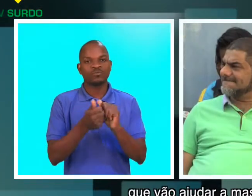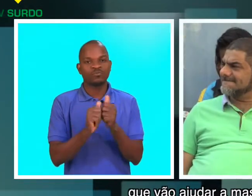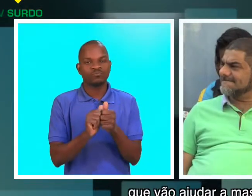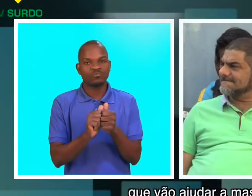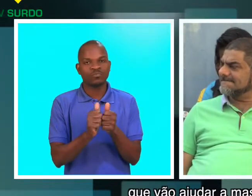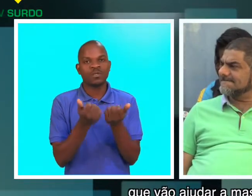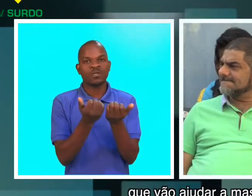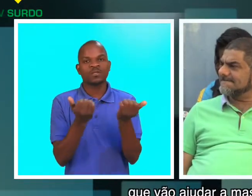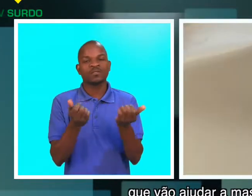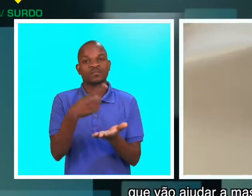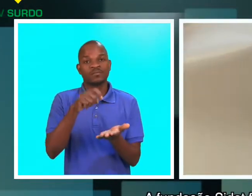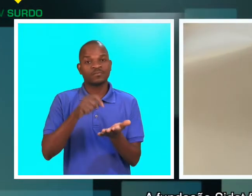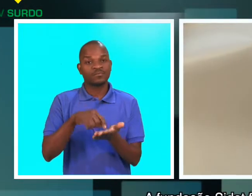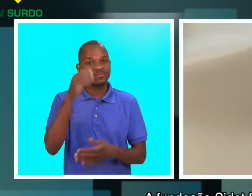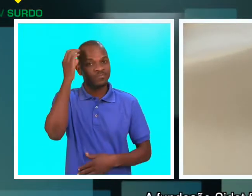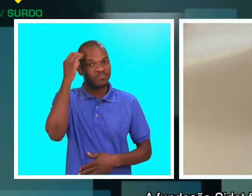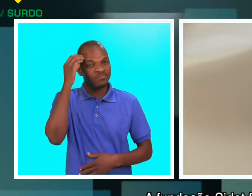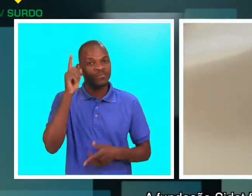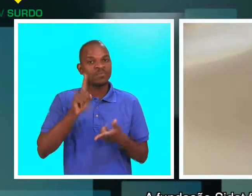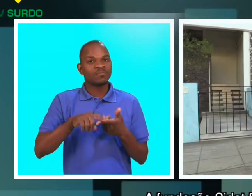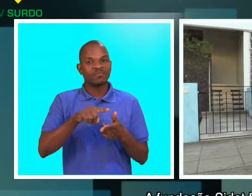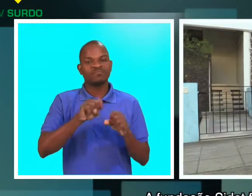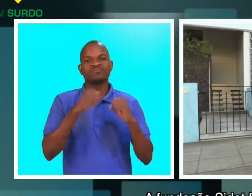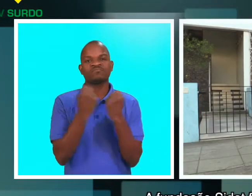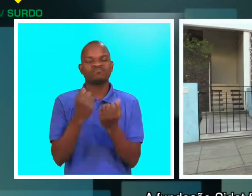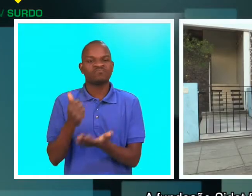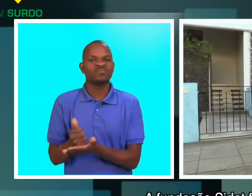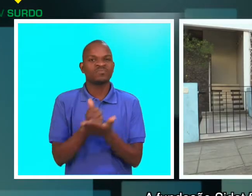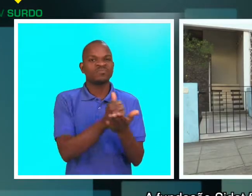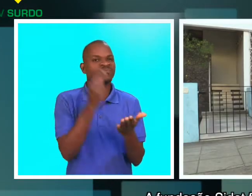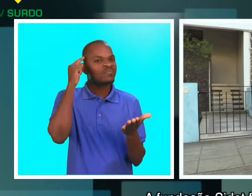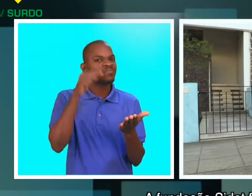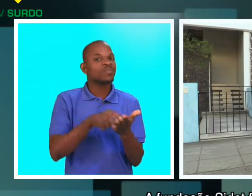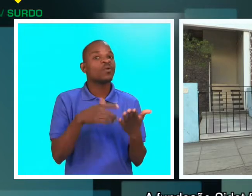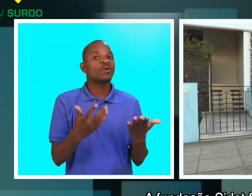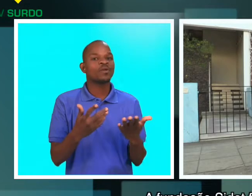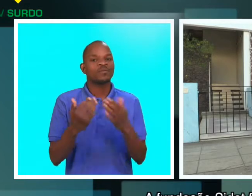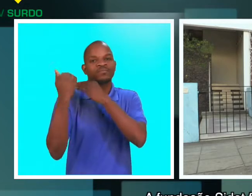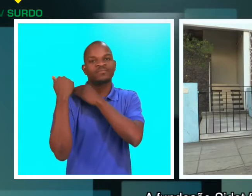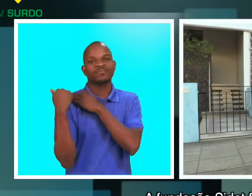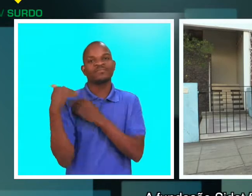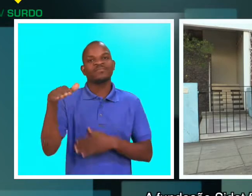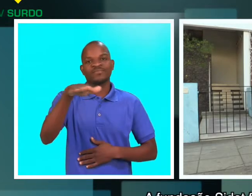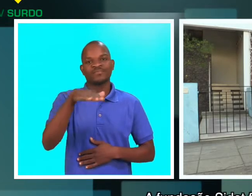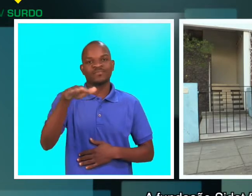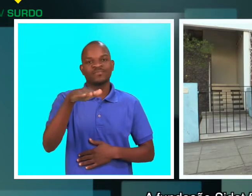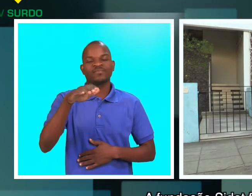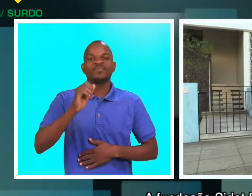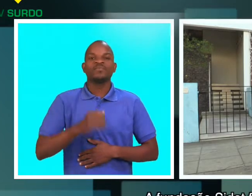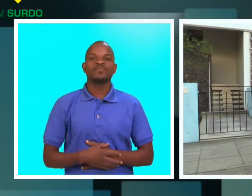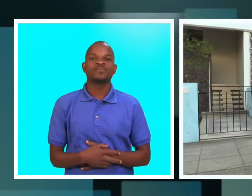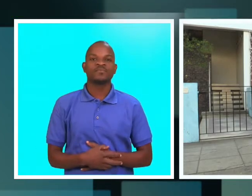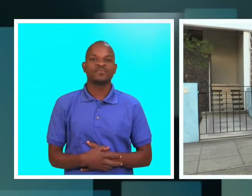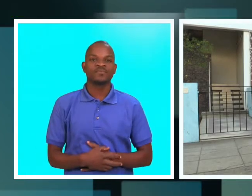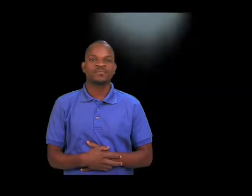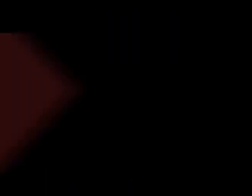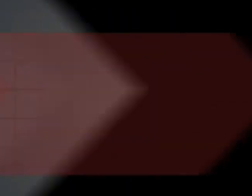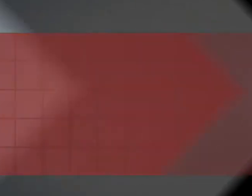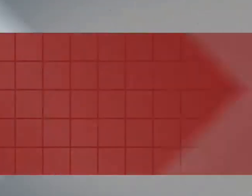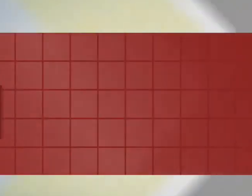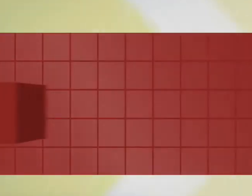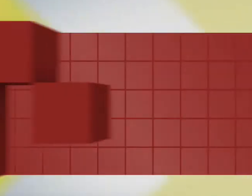crianças na cidade de Maputo. A Fundação Cidade fez esta entrega no âmbito da responsabilidade social.